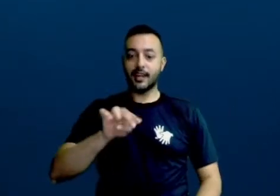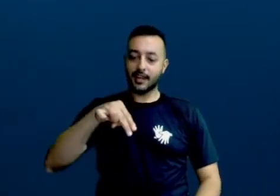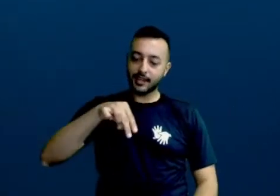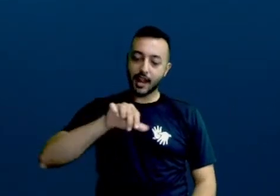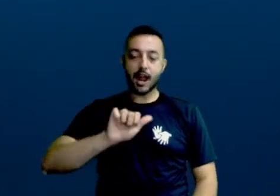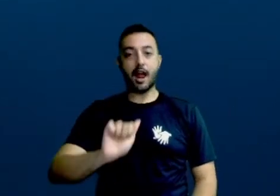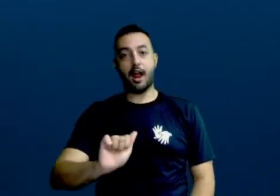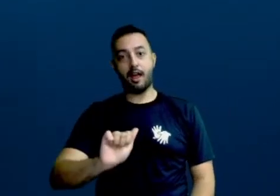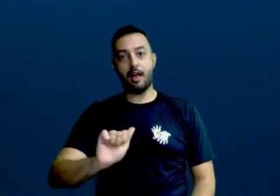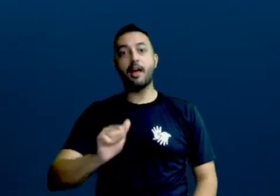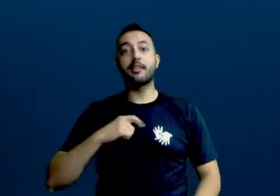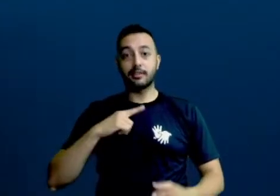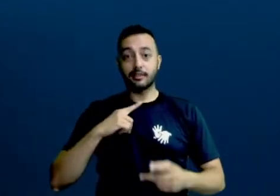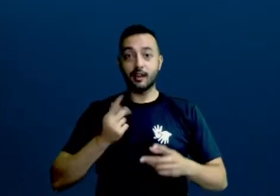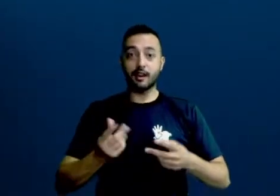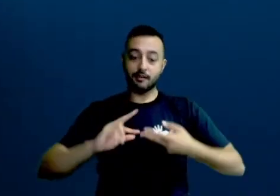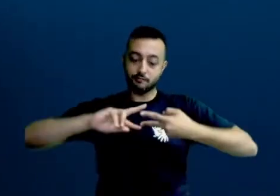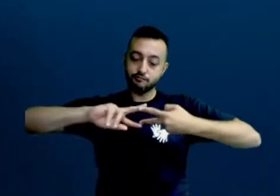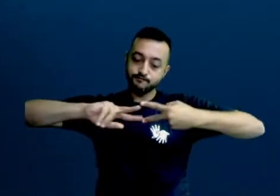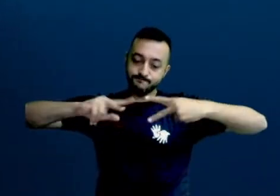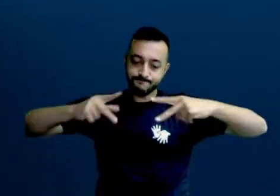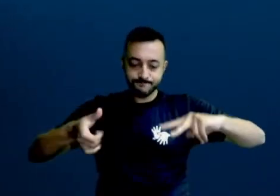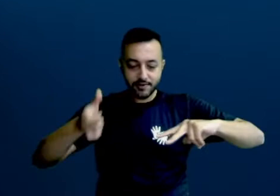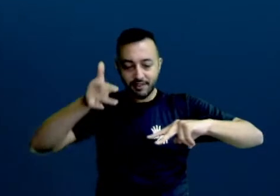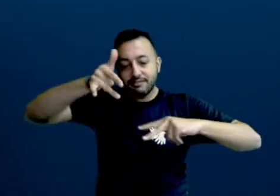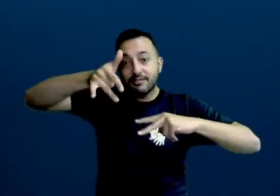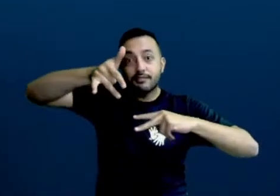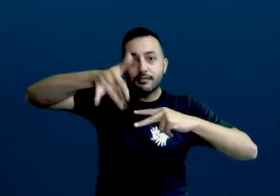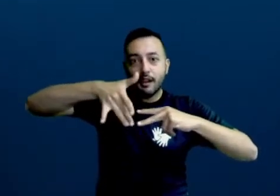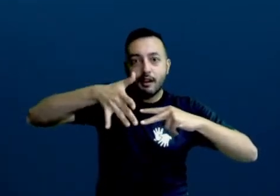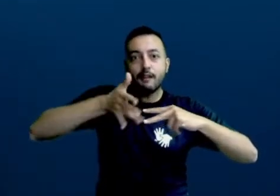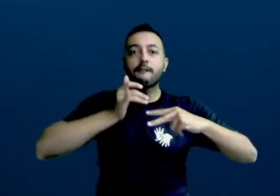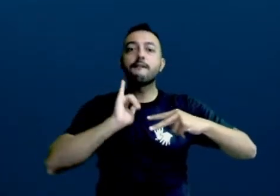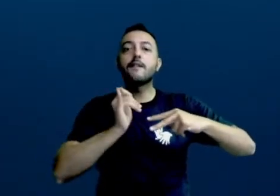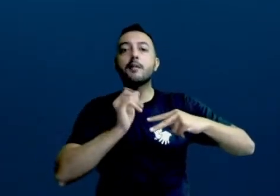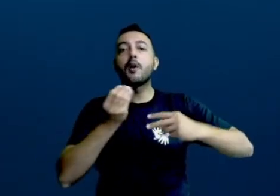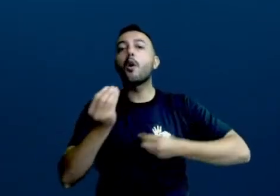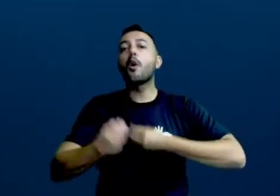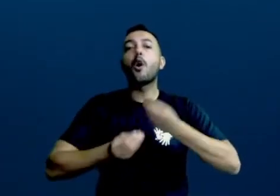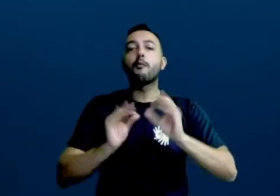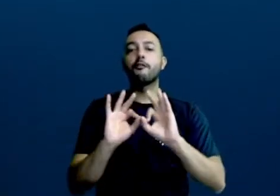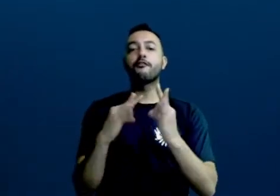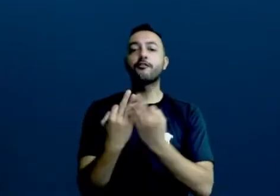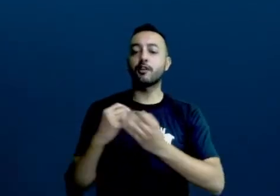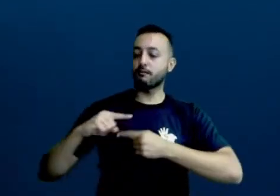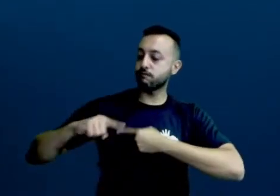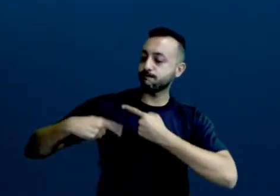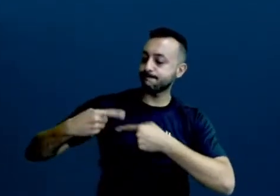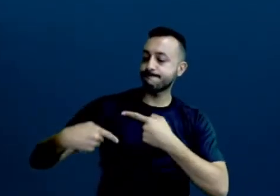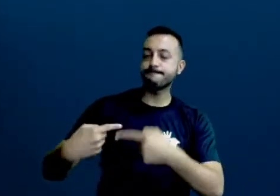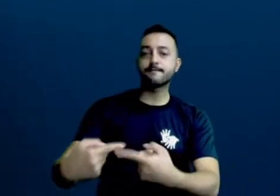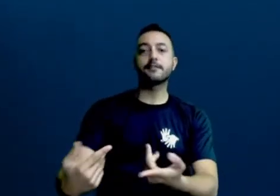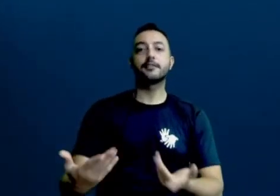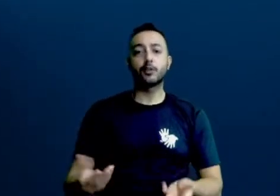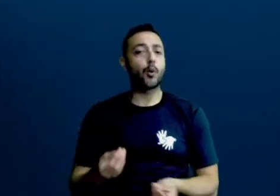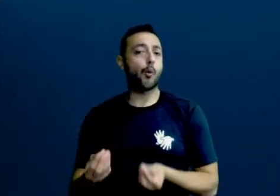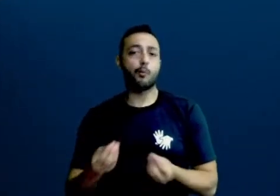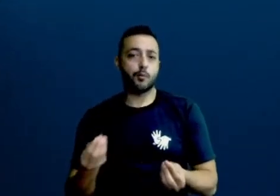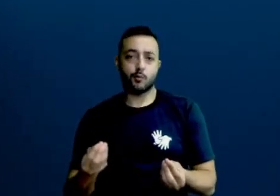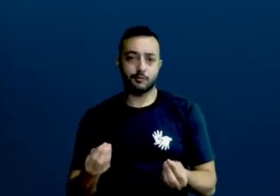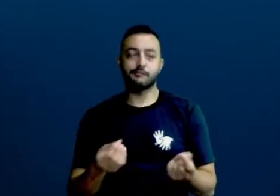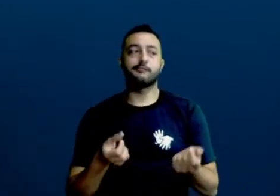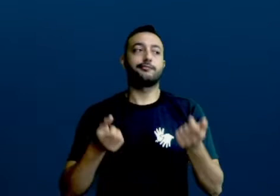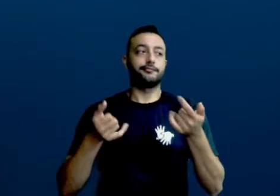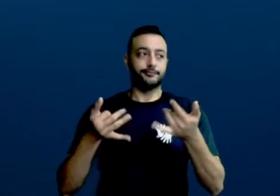a informação genética e com essa informação Genética é herdada né de entre gerações